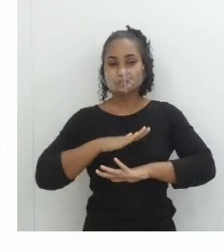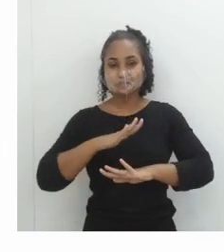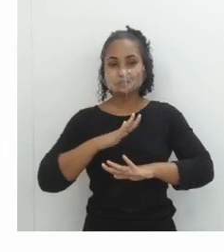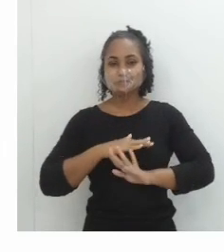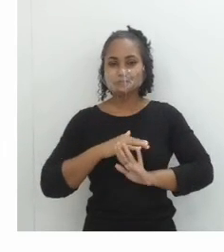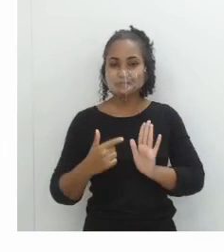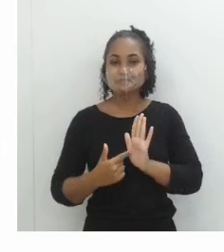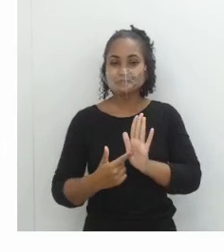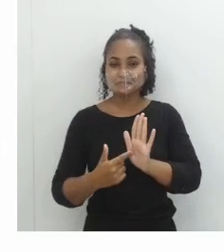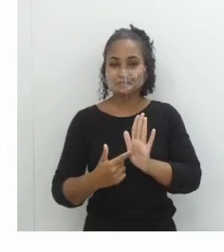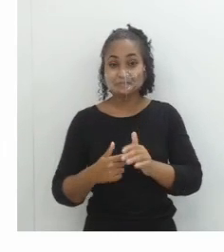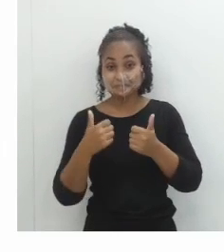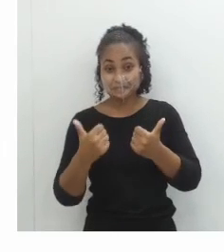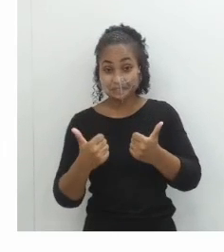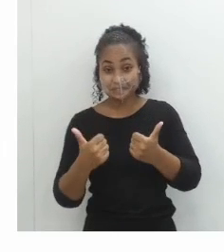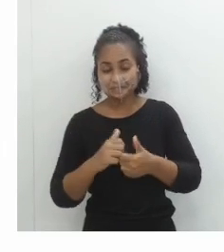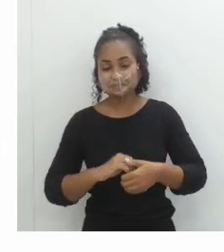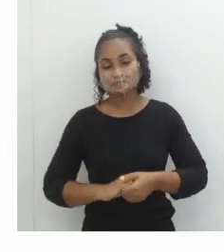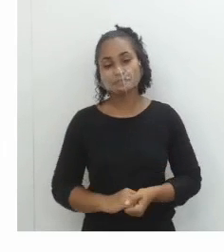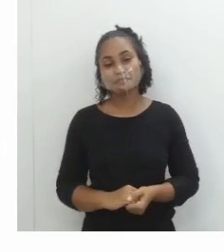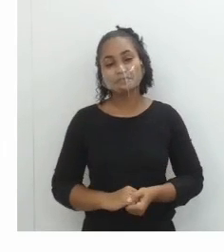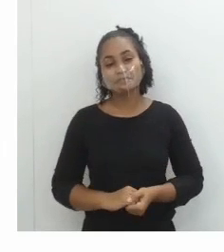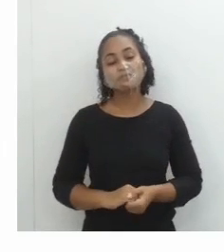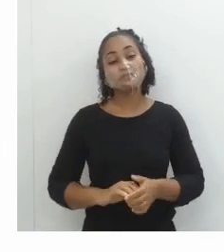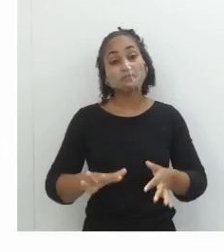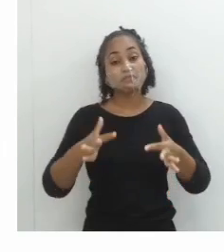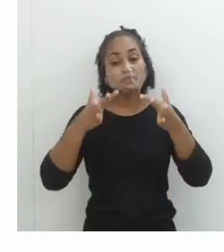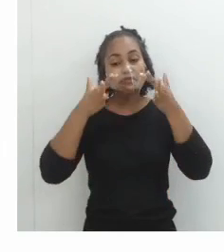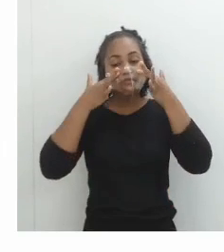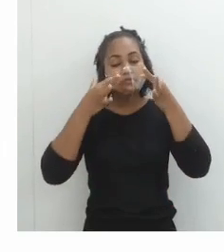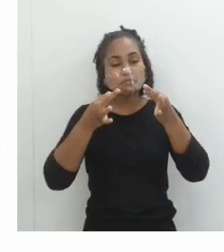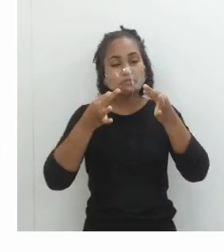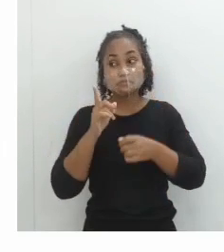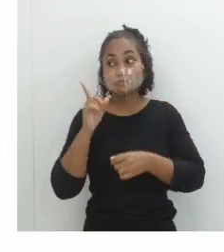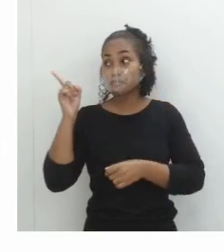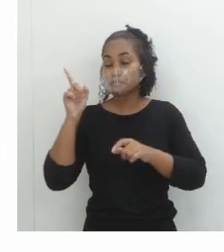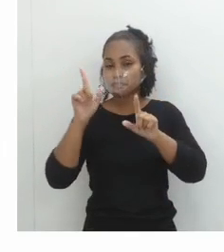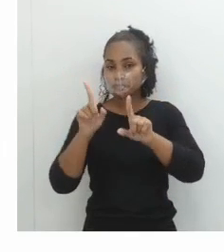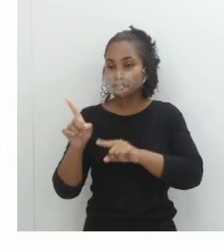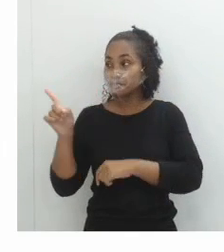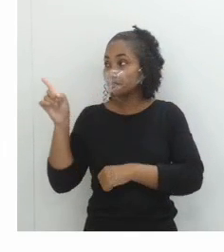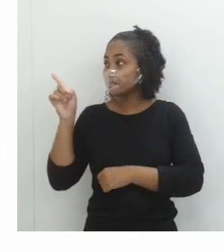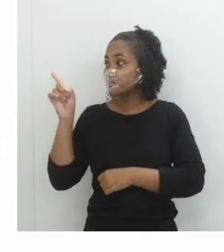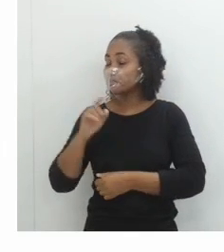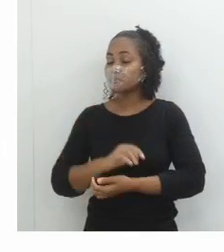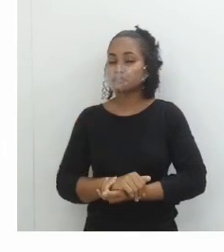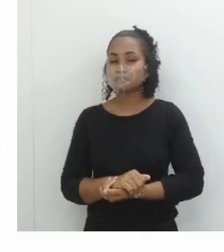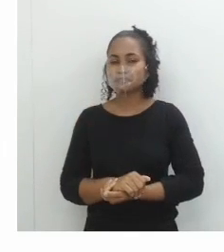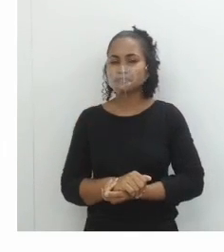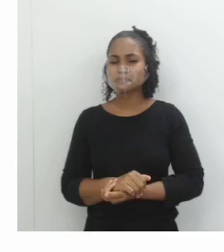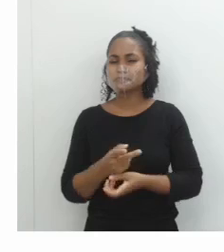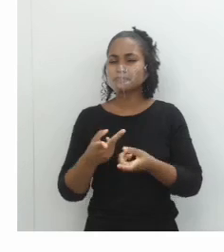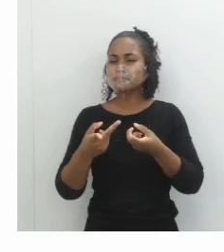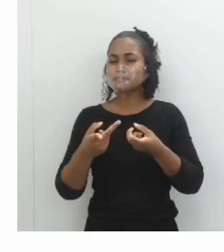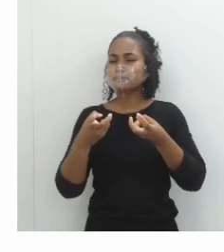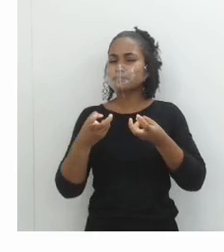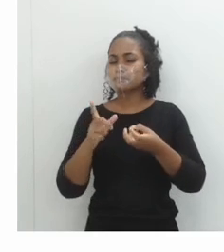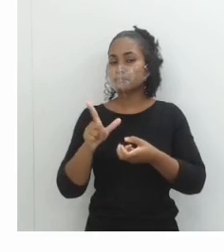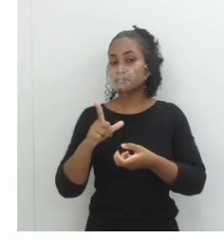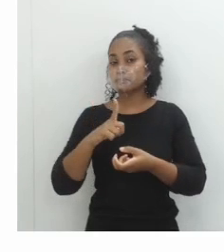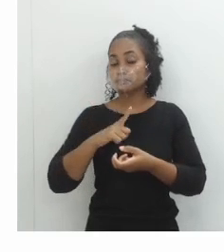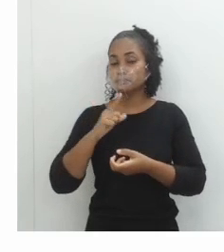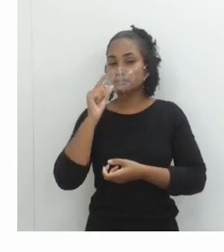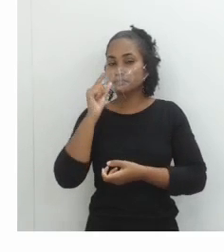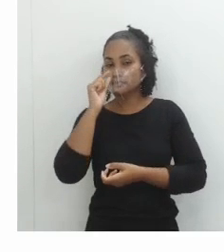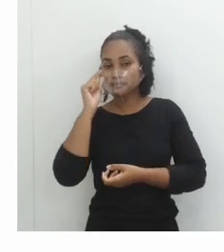e representa, beleza? Então, ó, prestando atenção aqui na tela, eu quero falar para vocês que apesar do